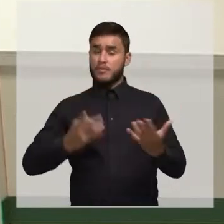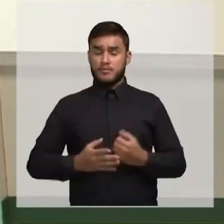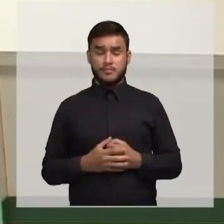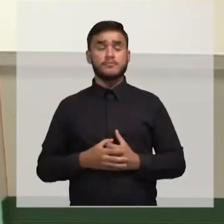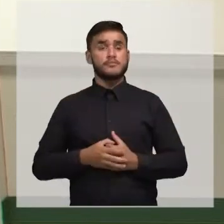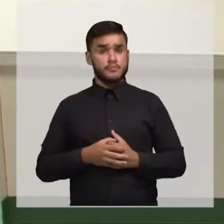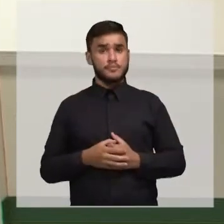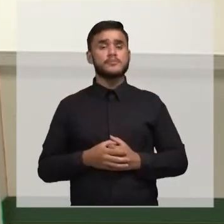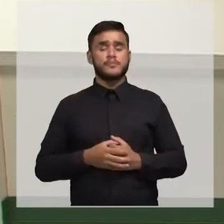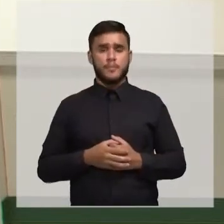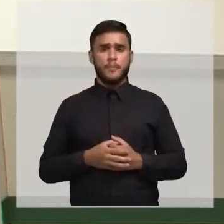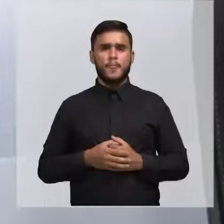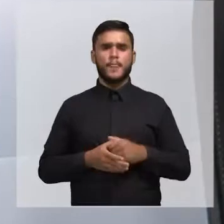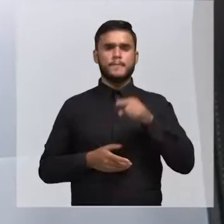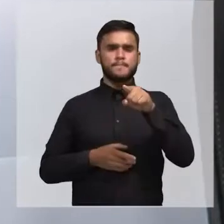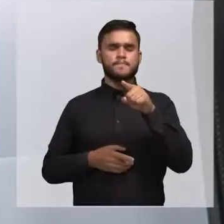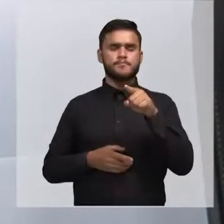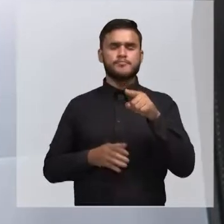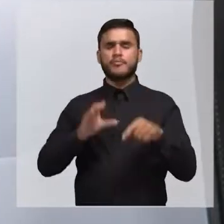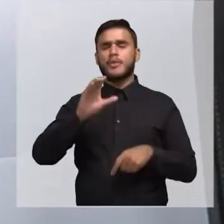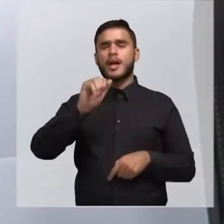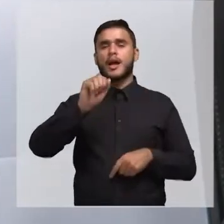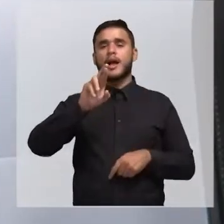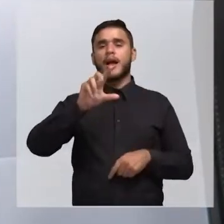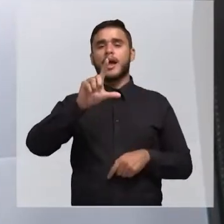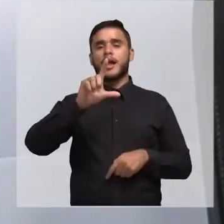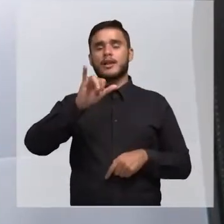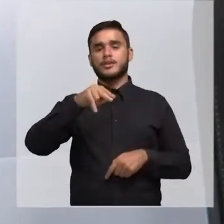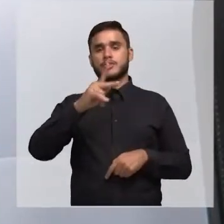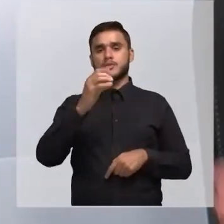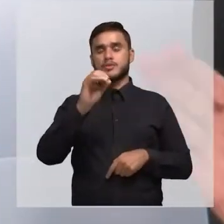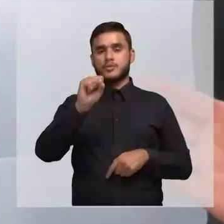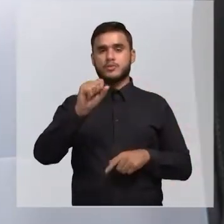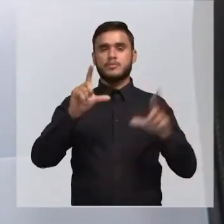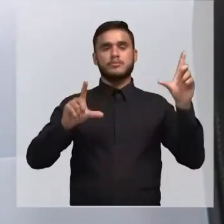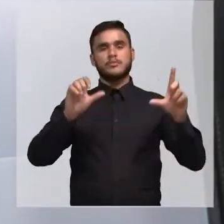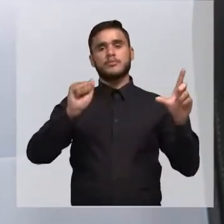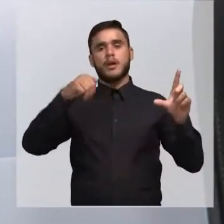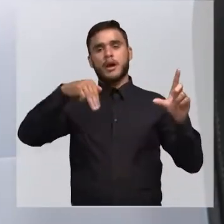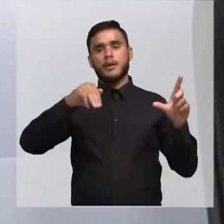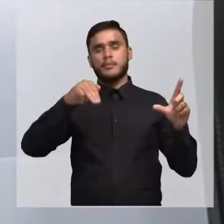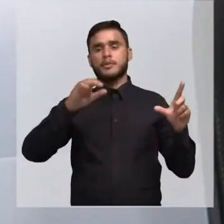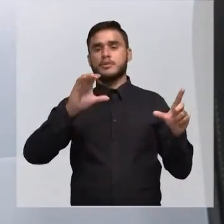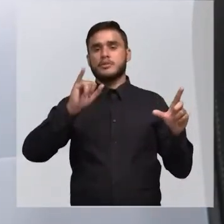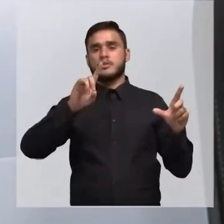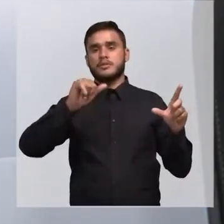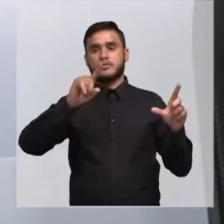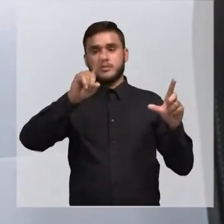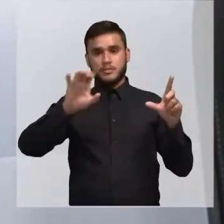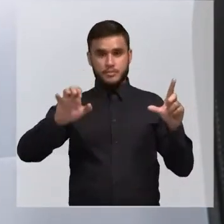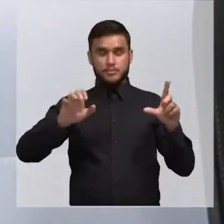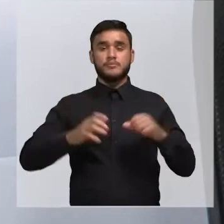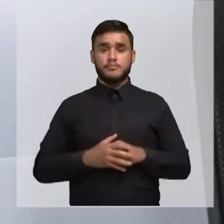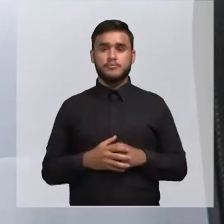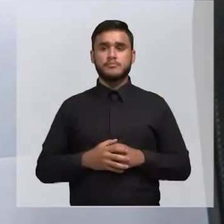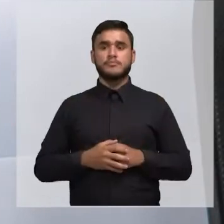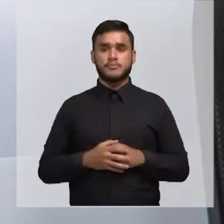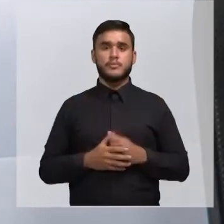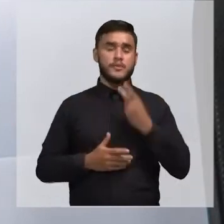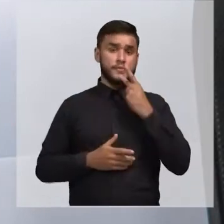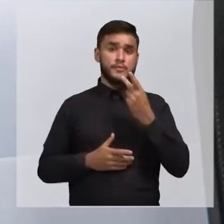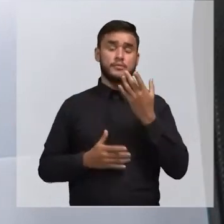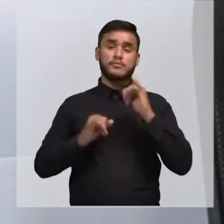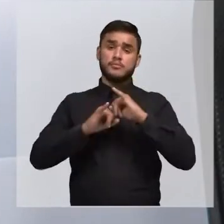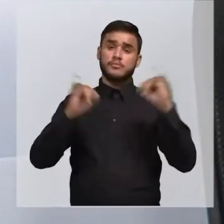feito no programa dele, da AM Cidade, segunda a sexta, de 9 às 10, ele tem feito essa cruzada contra o que